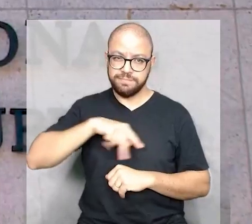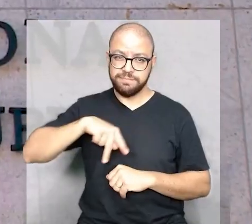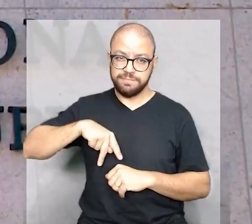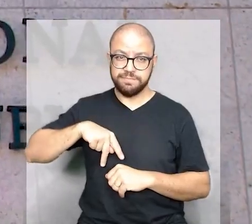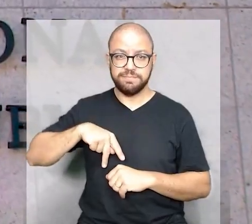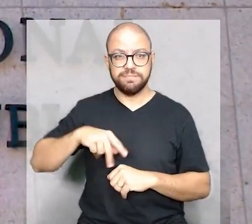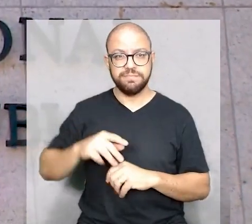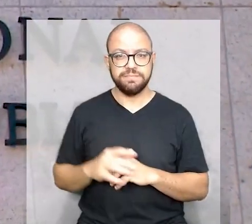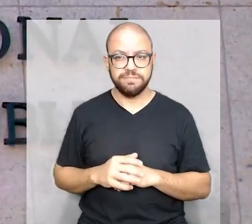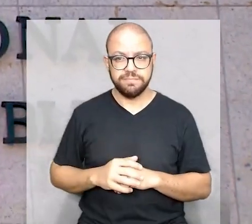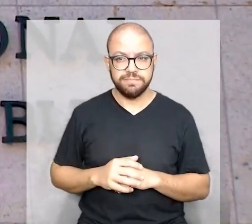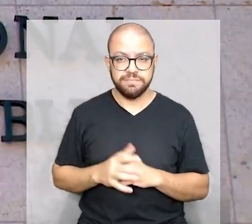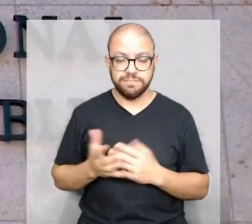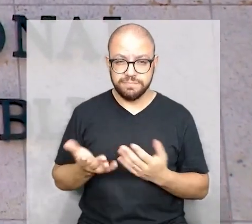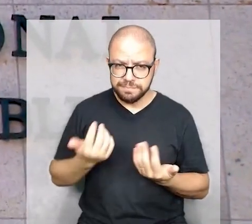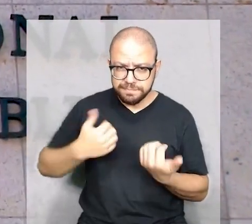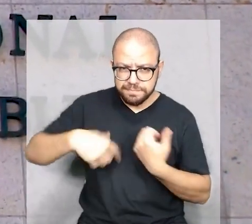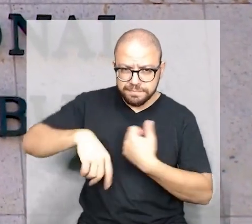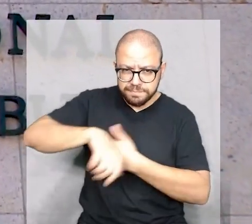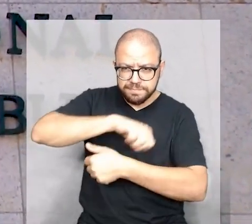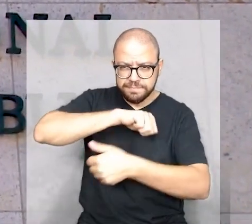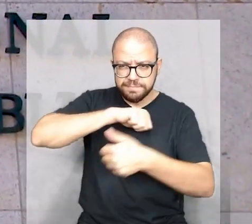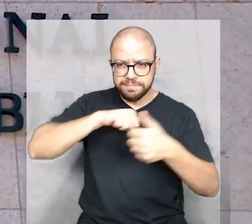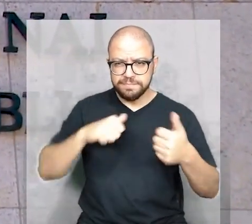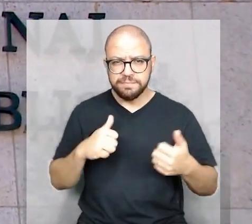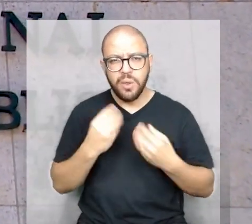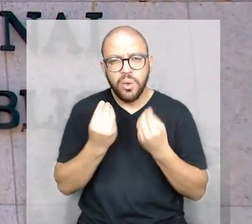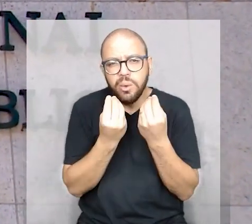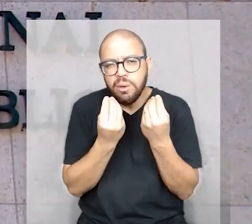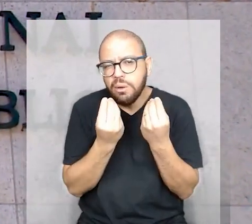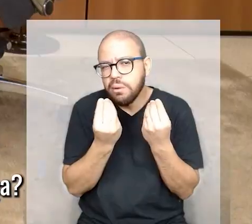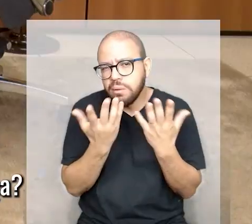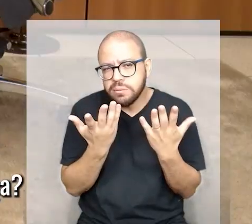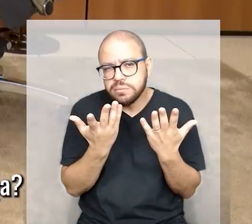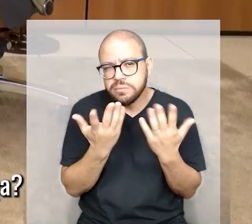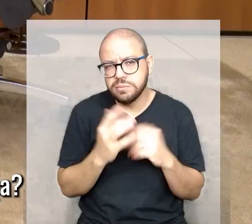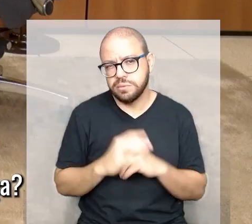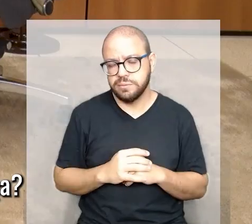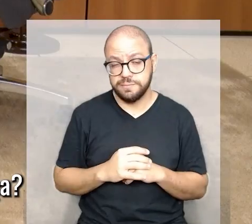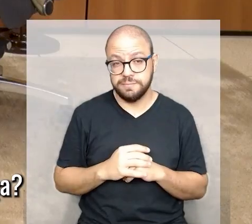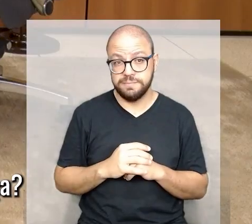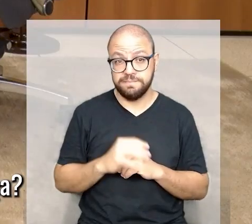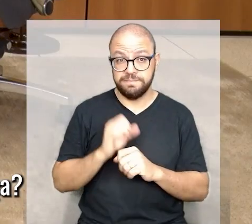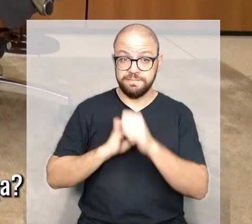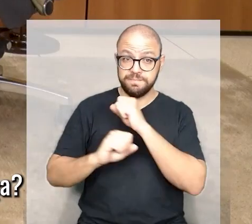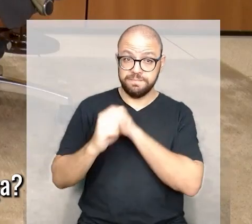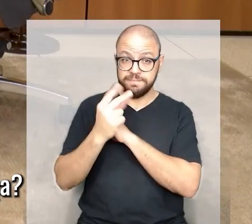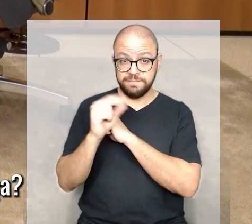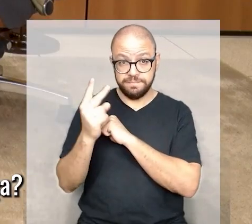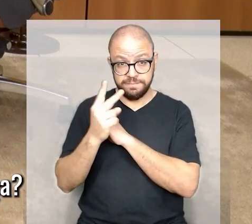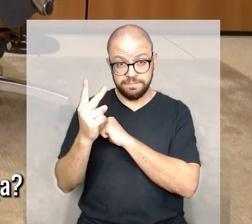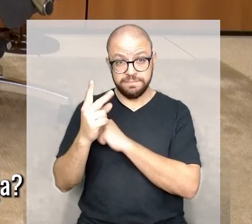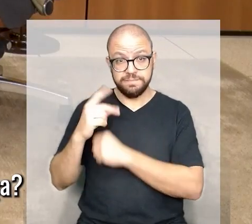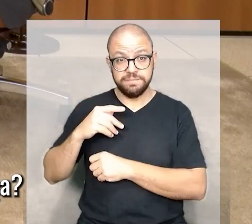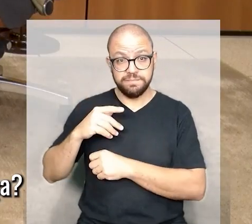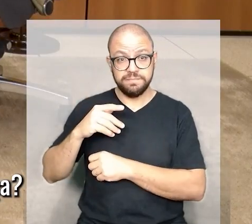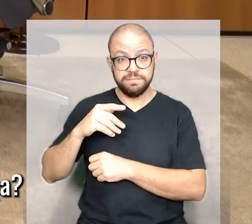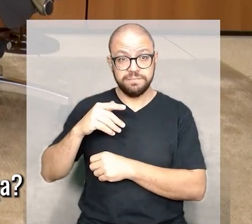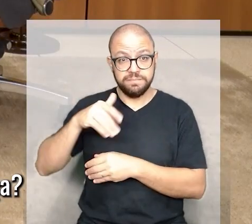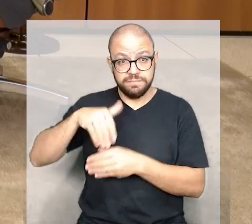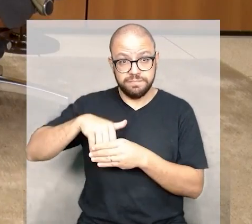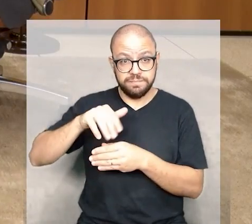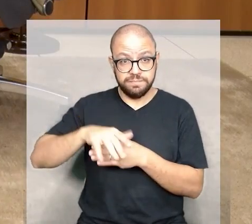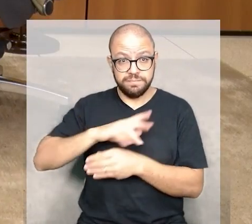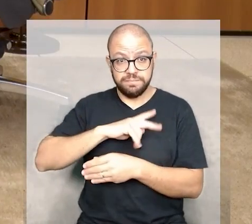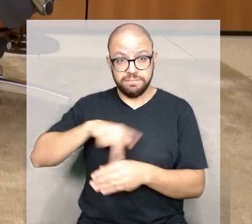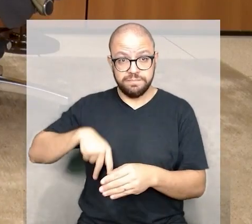e campanhas coordenadas entre todos os ramos do Ministério Público. Essa mudança, como é que a gente pode